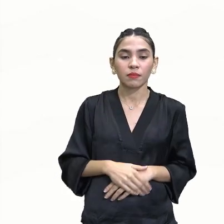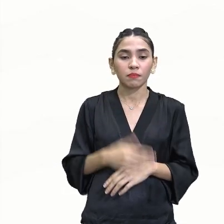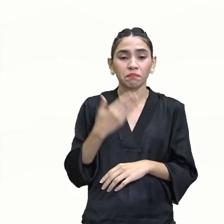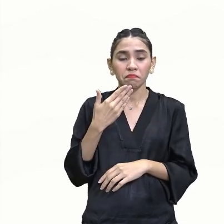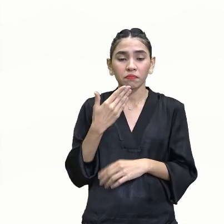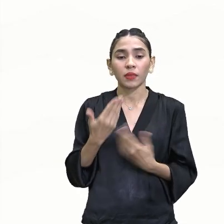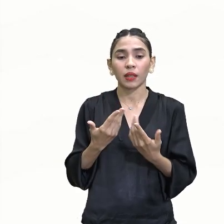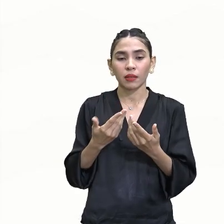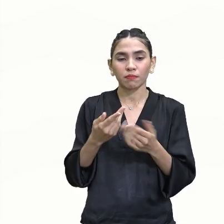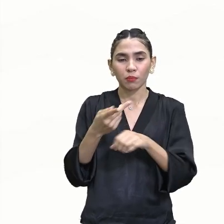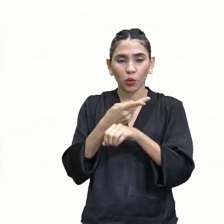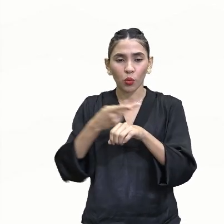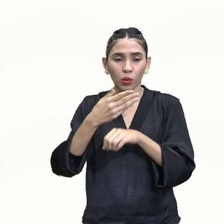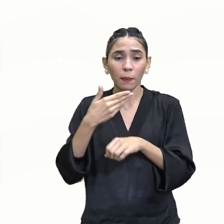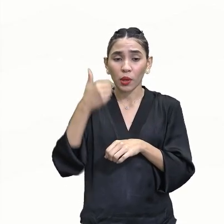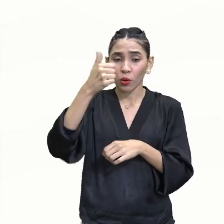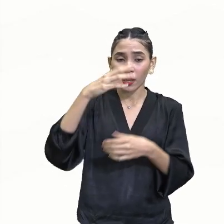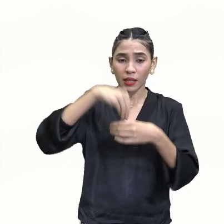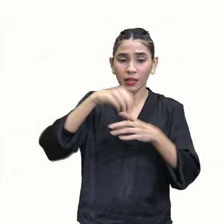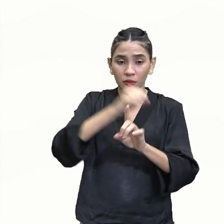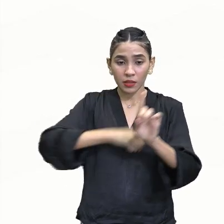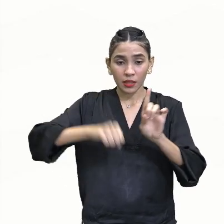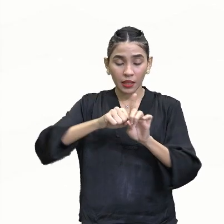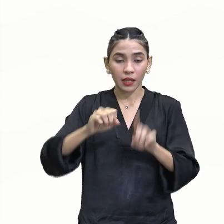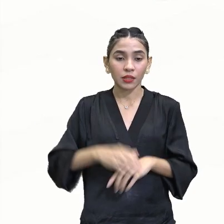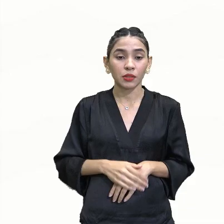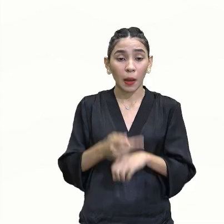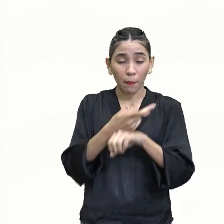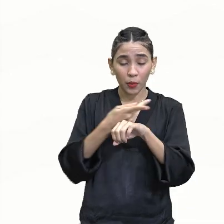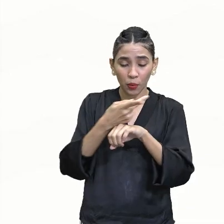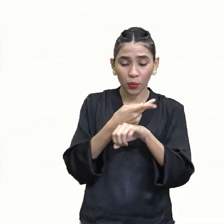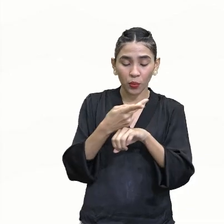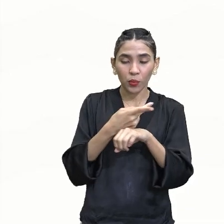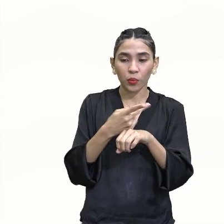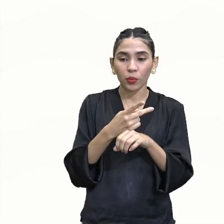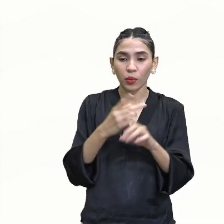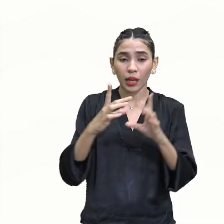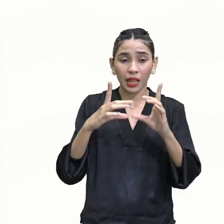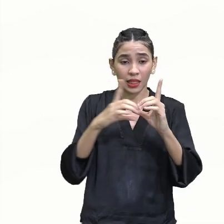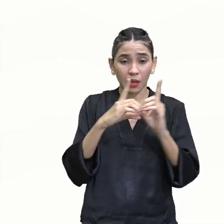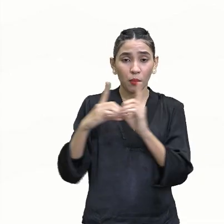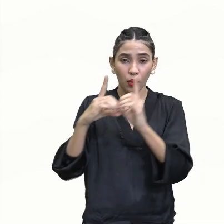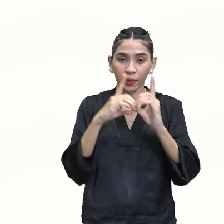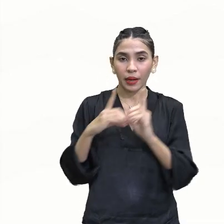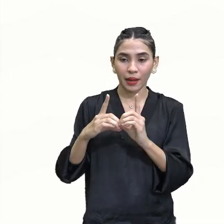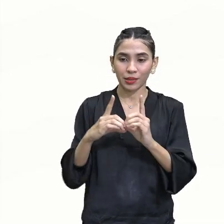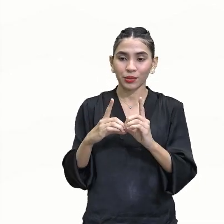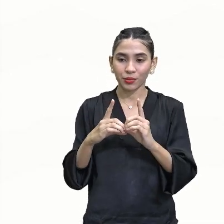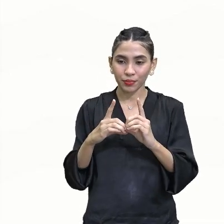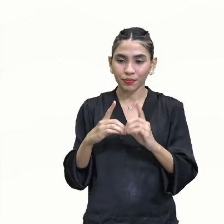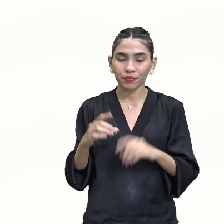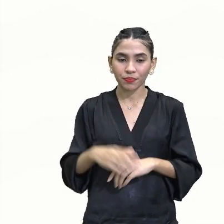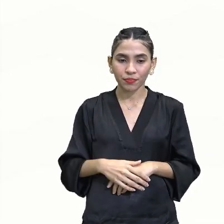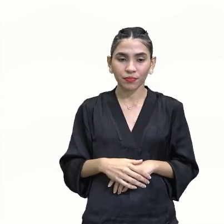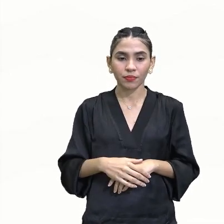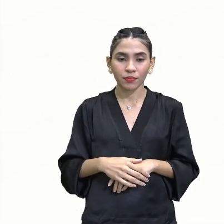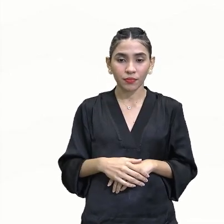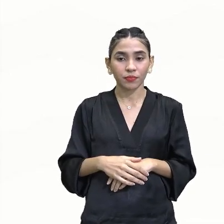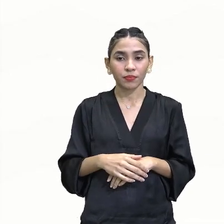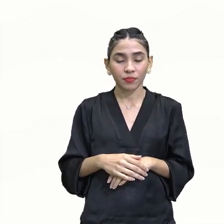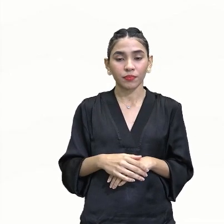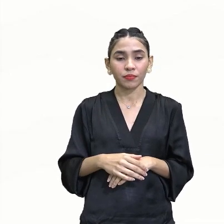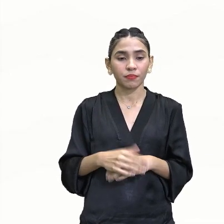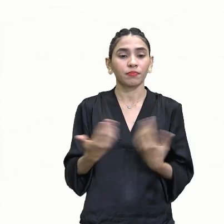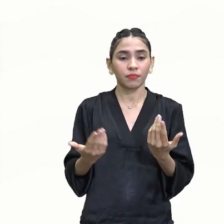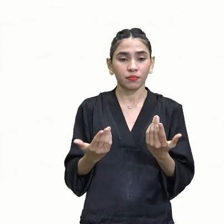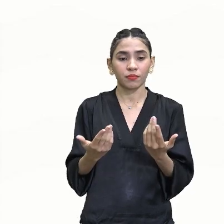melhoria na sociedade. A busca, pessoal, tem que ser de um uso democrático, né? Das